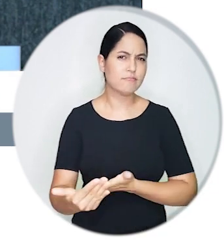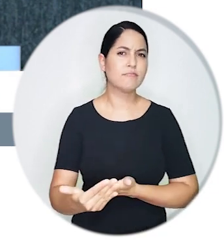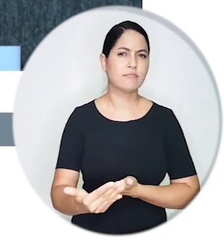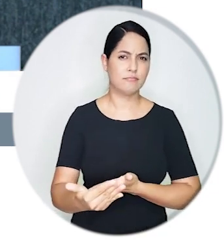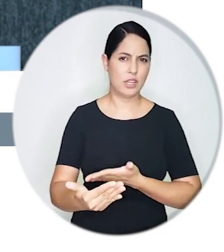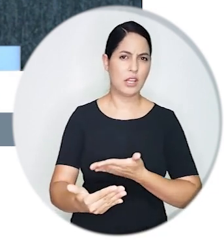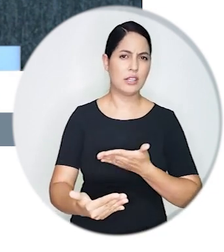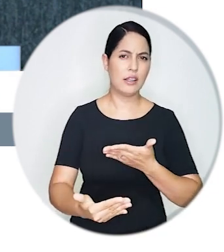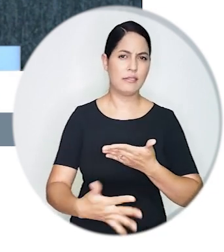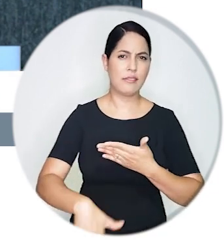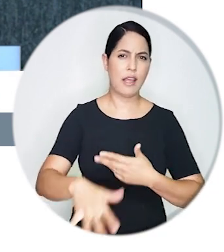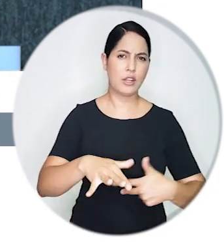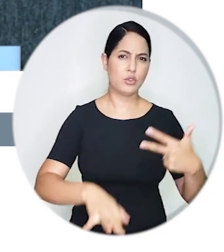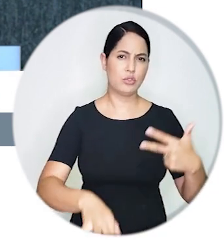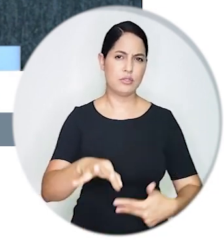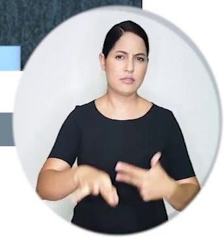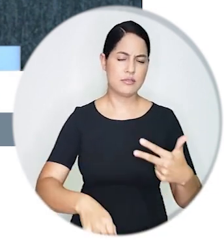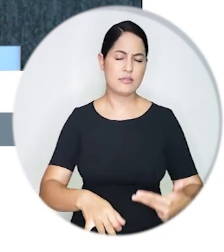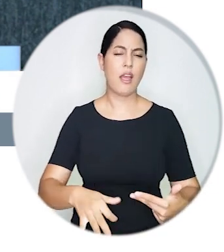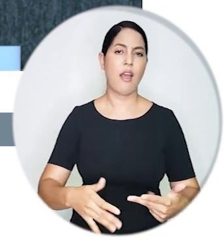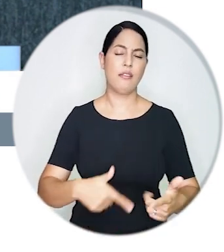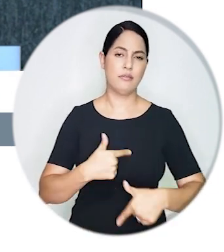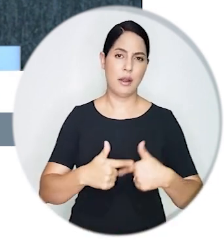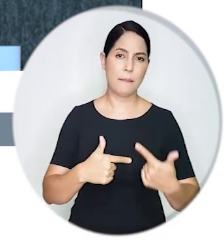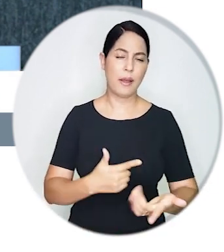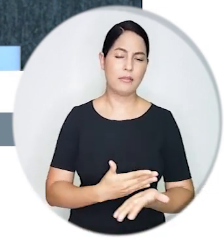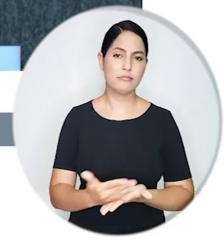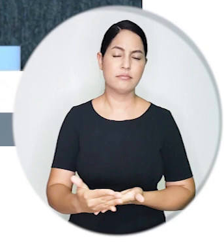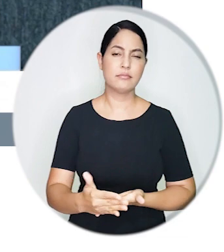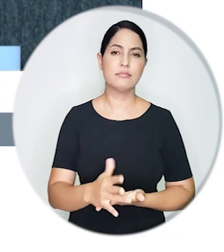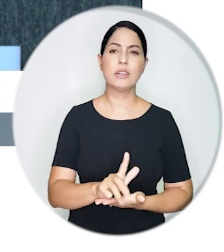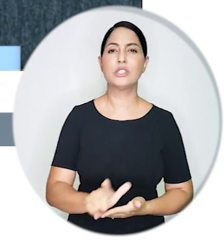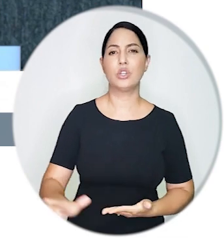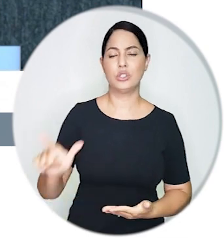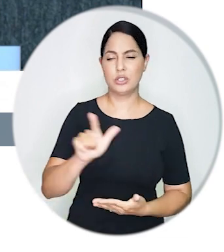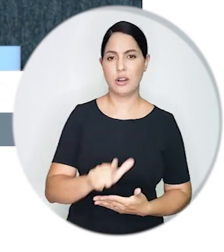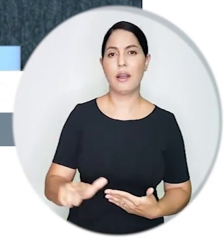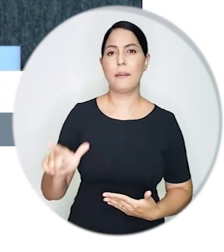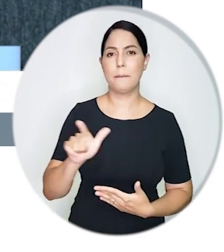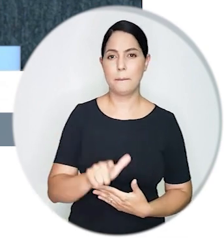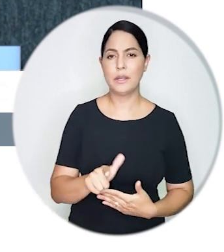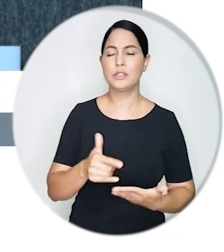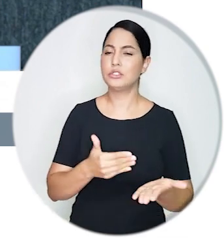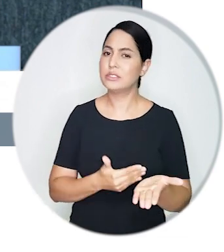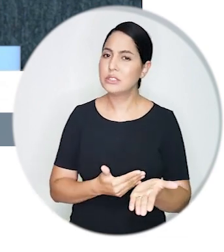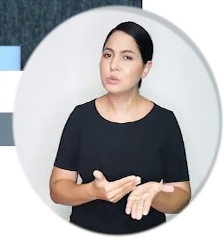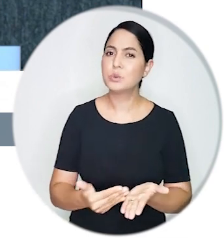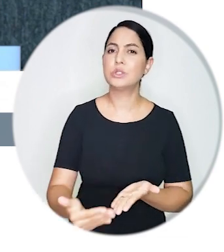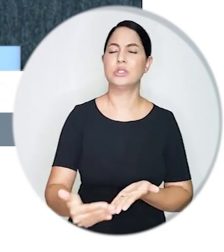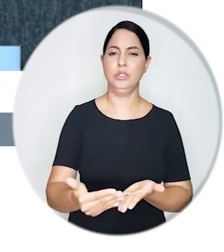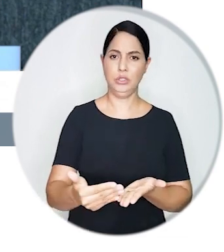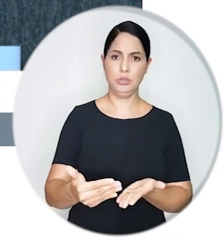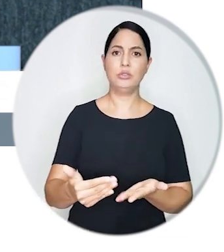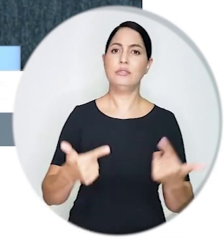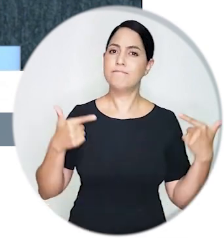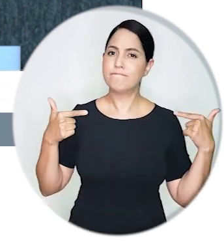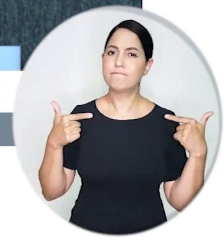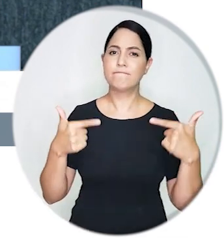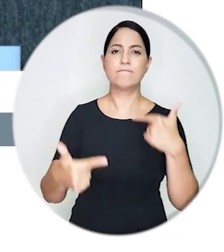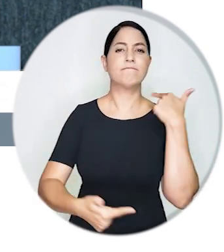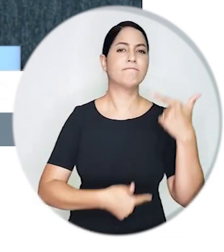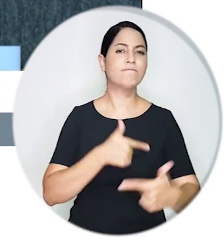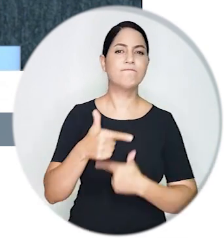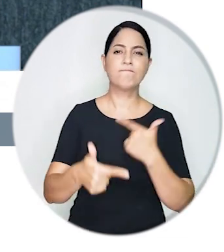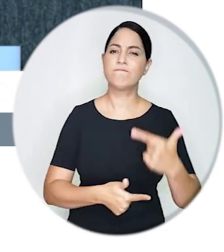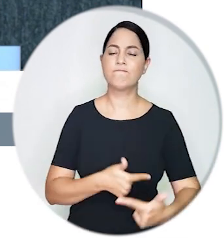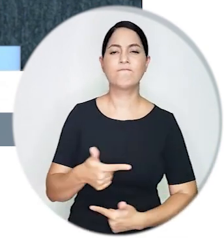de iniciarmos o ano judiciário, mas também o início, o ponto de partida